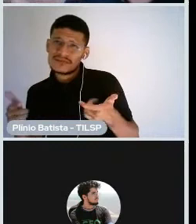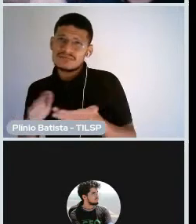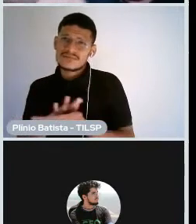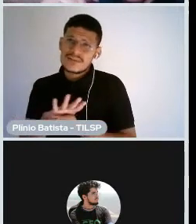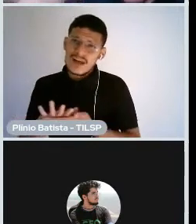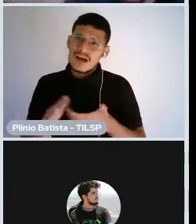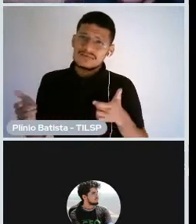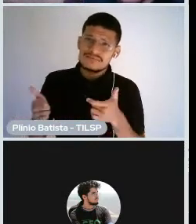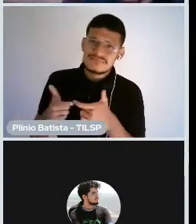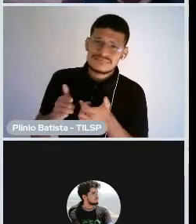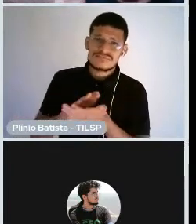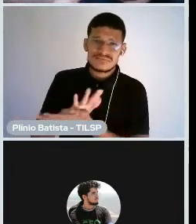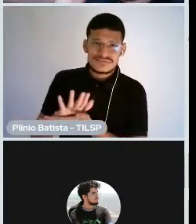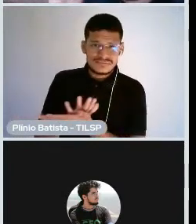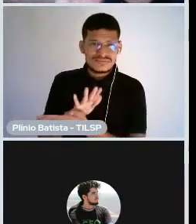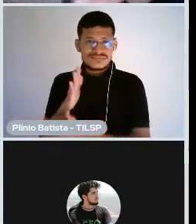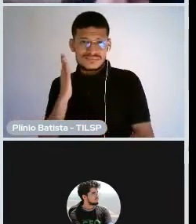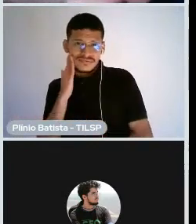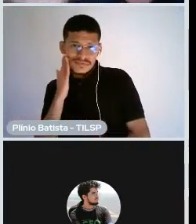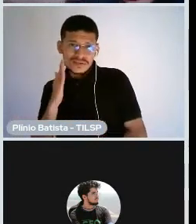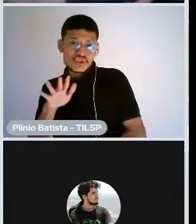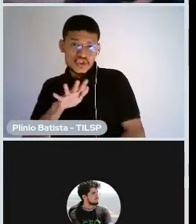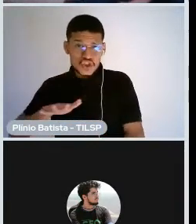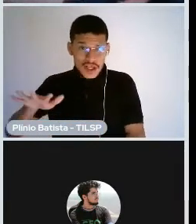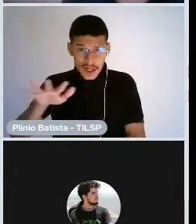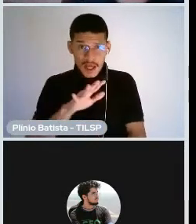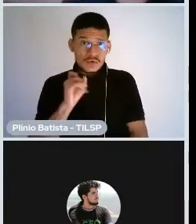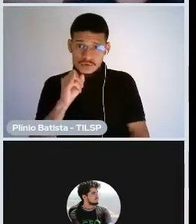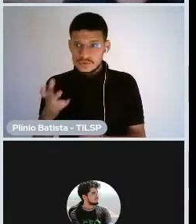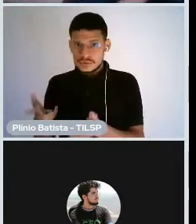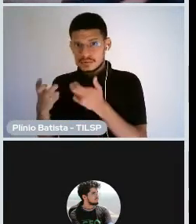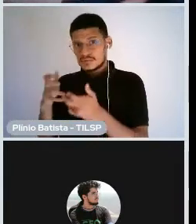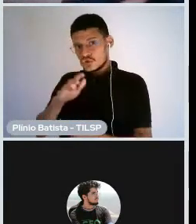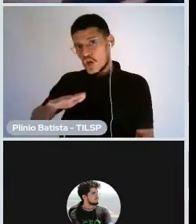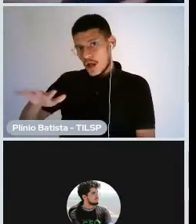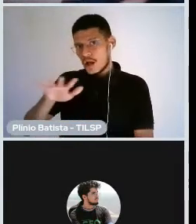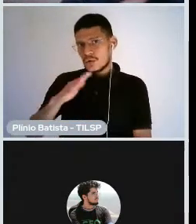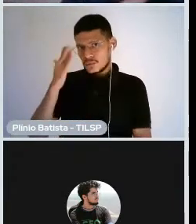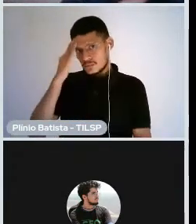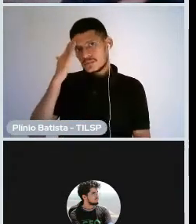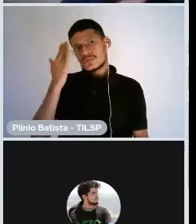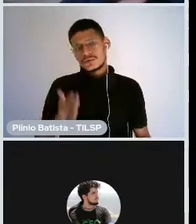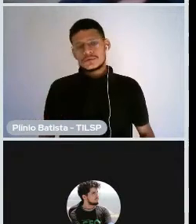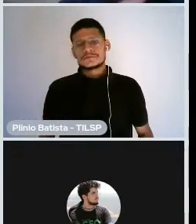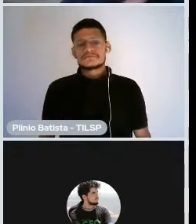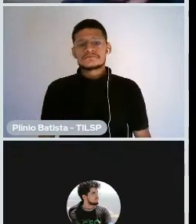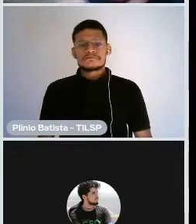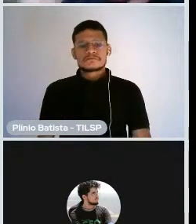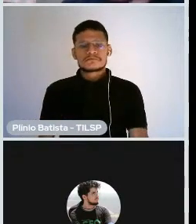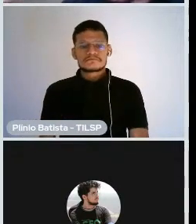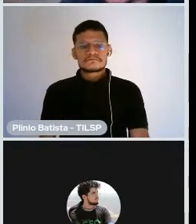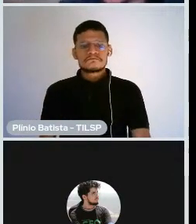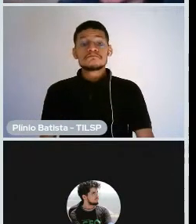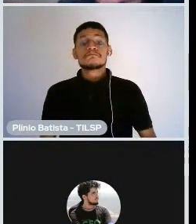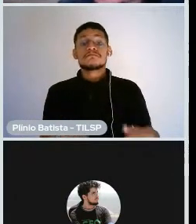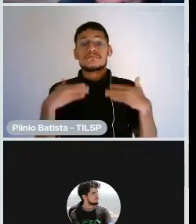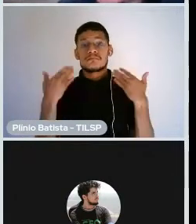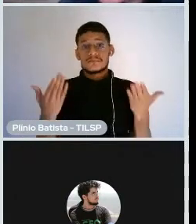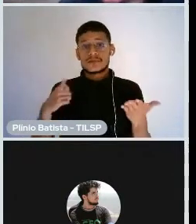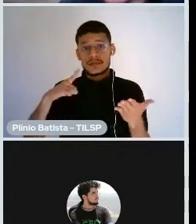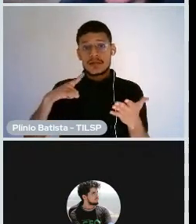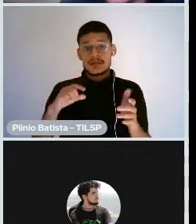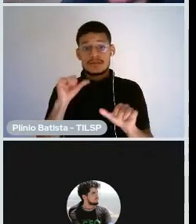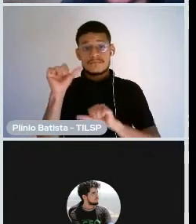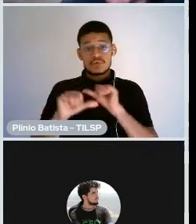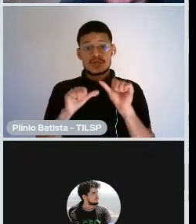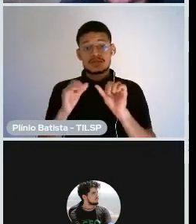muito agressivas de forma geral, tá? A gente observando como um todo. E aí aqui a gente tem a transição